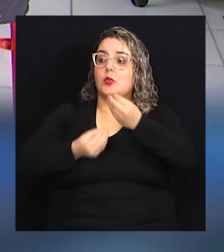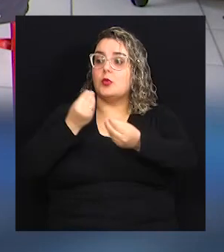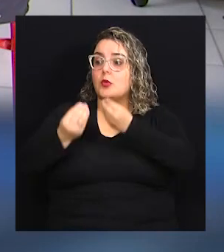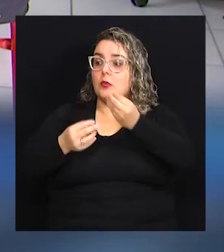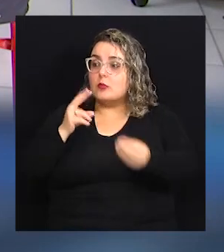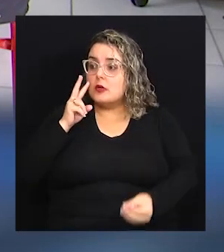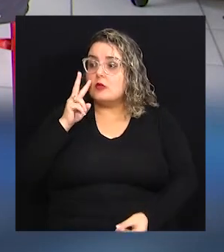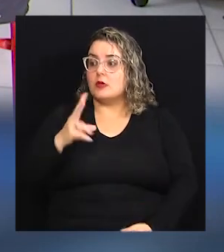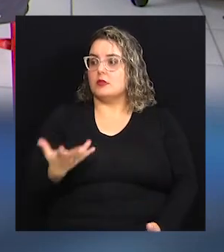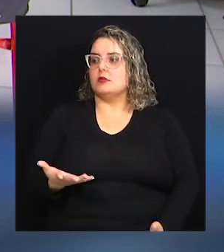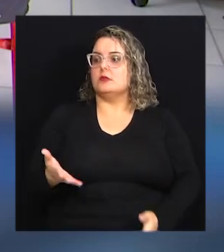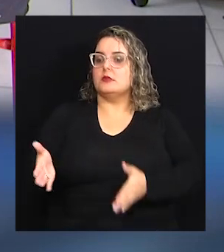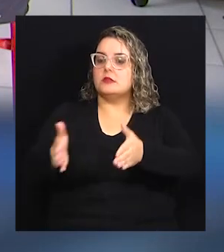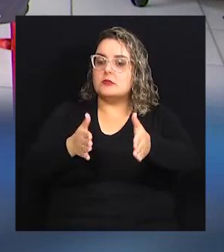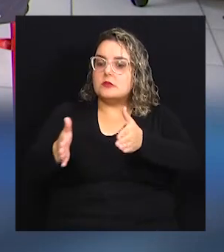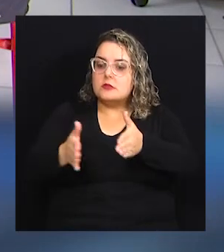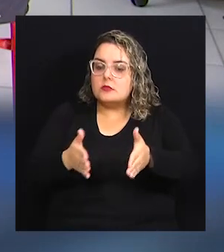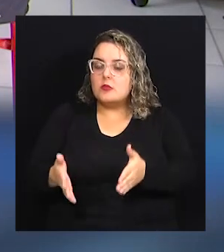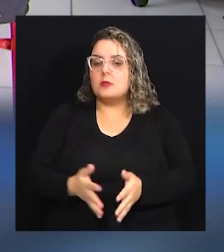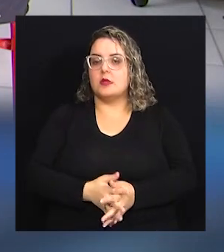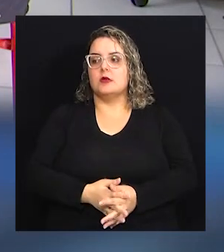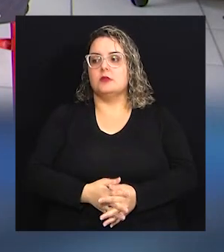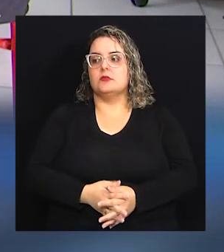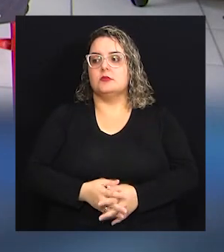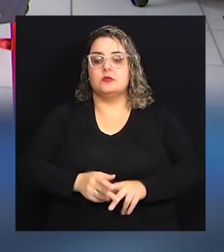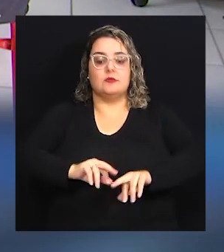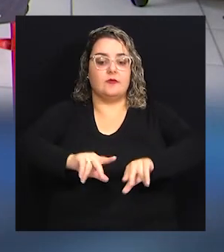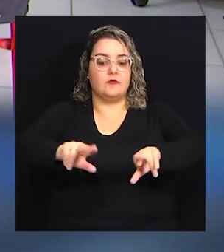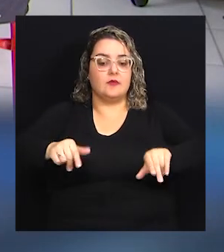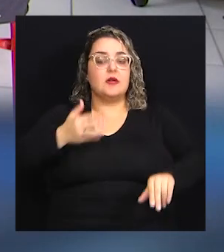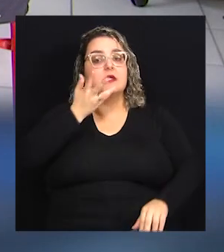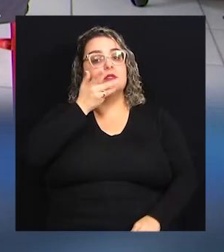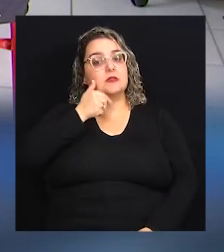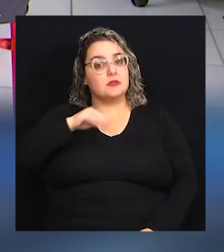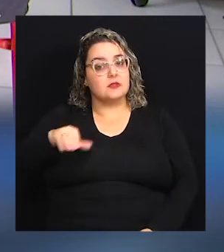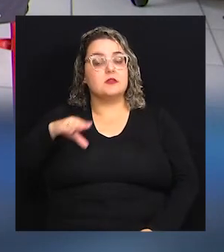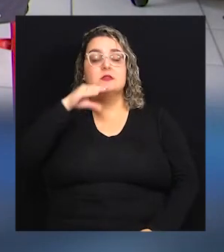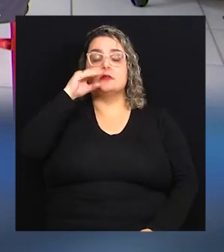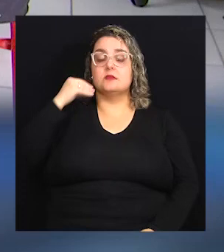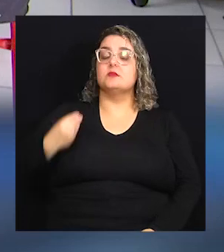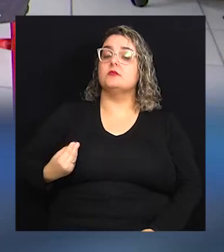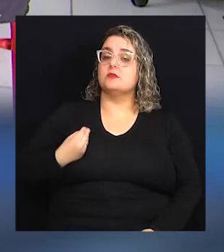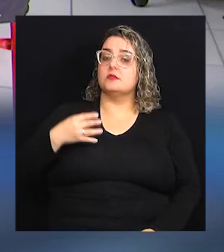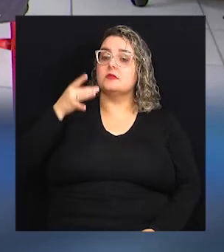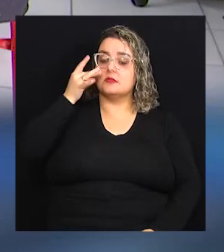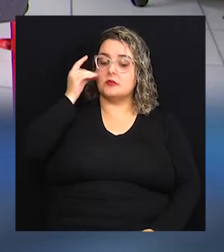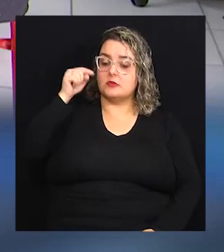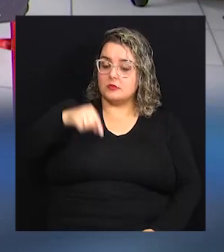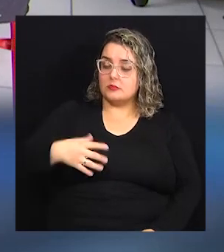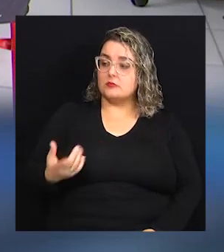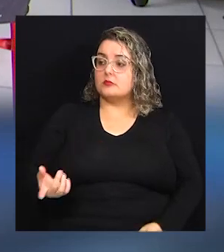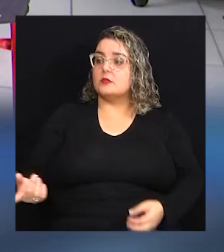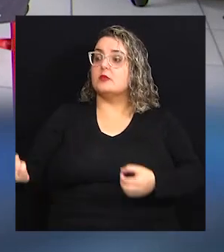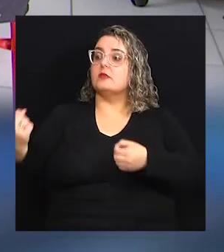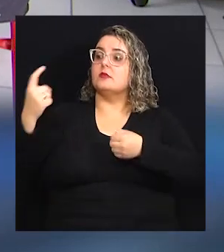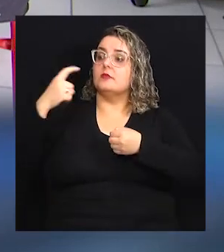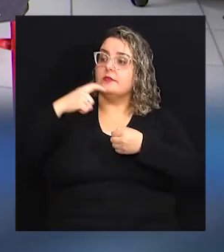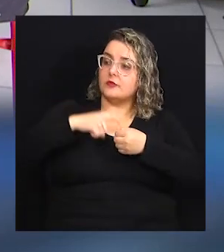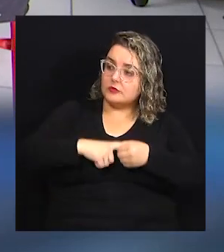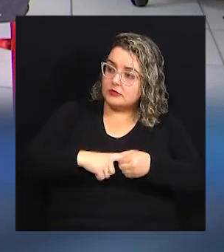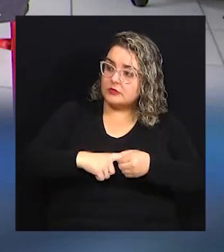como é ver esse momento em que tantas crianças e adolescentes passaram por aqui